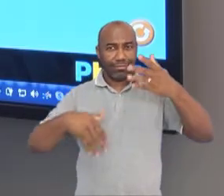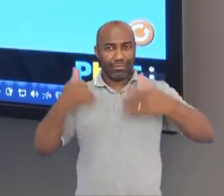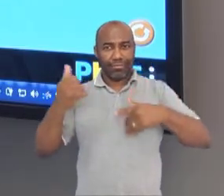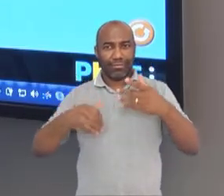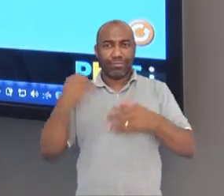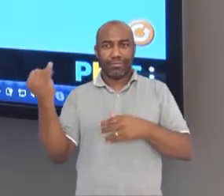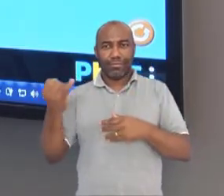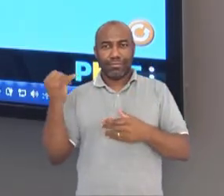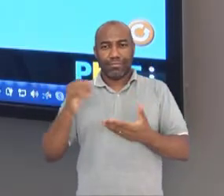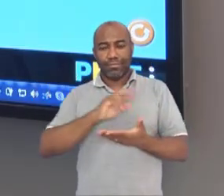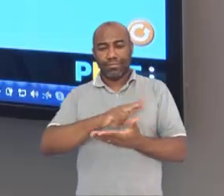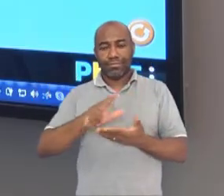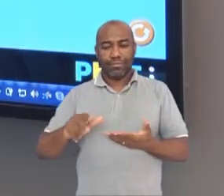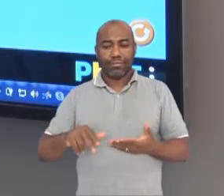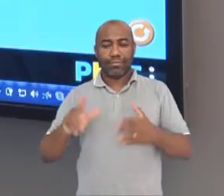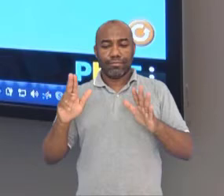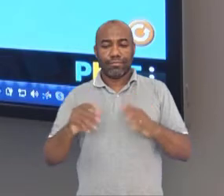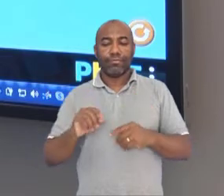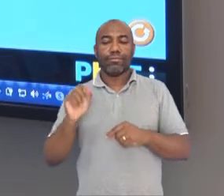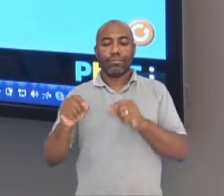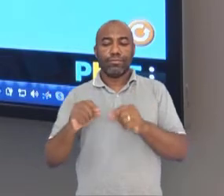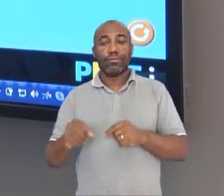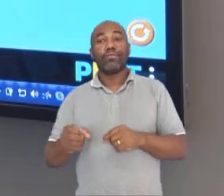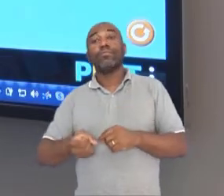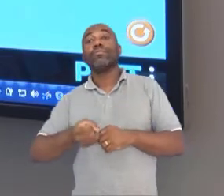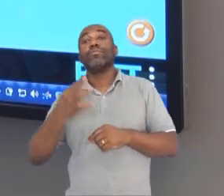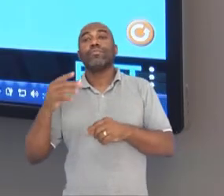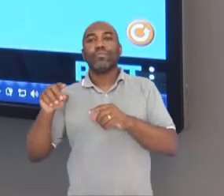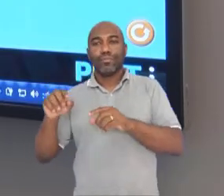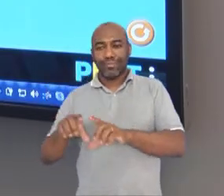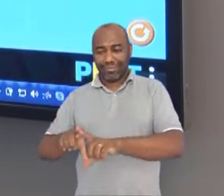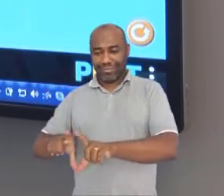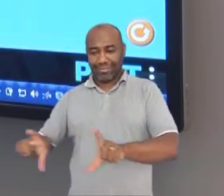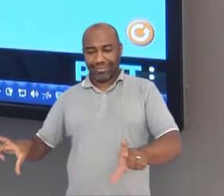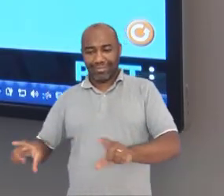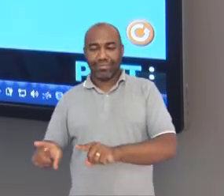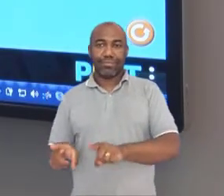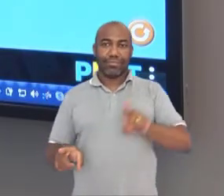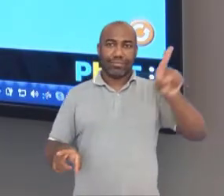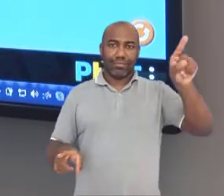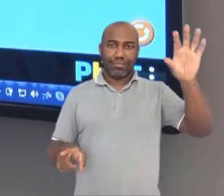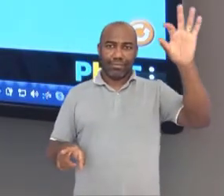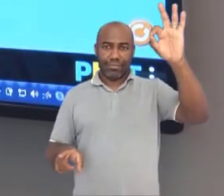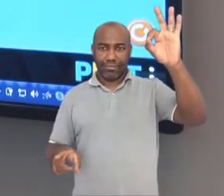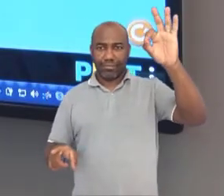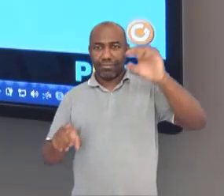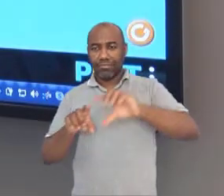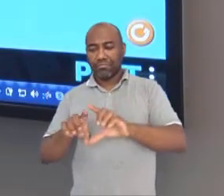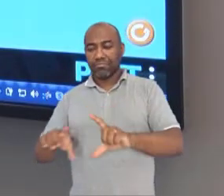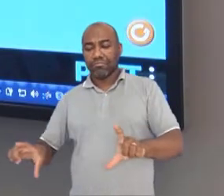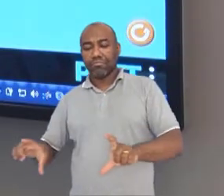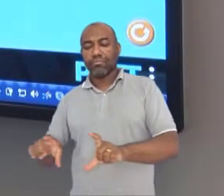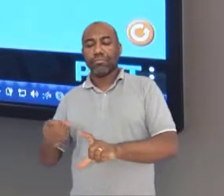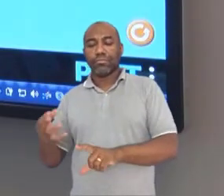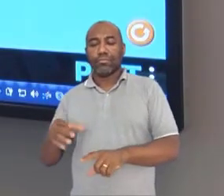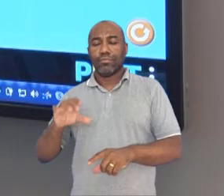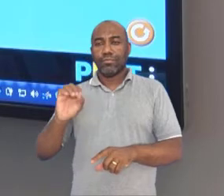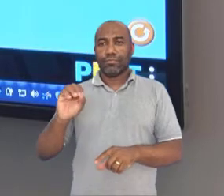importantes, mas vamos ver a intensidade de corrente elétrica aqui, ó. Olha lá, 0,8